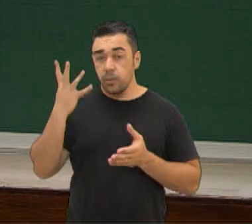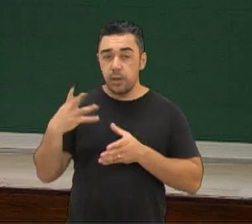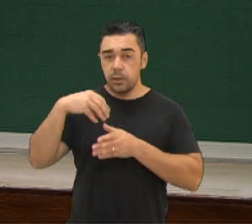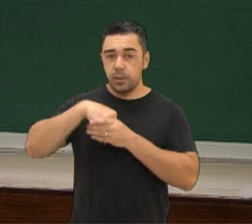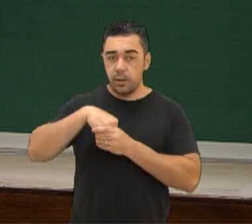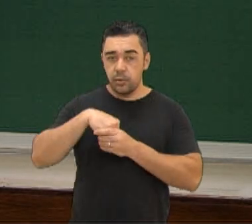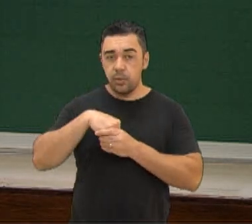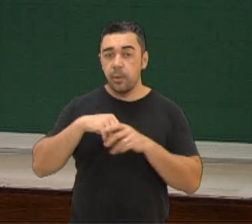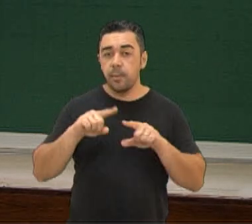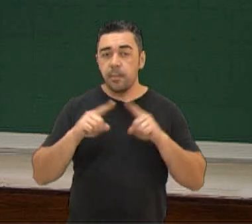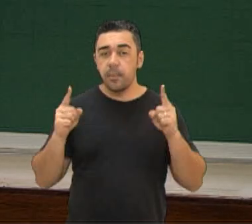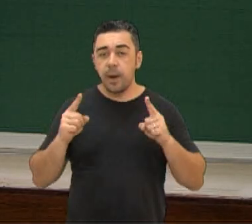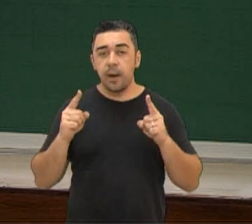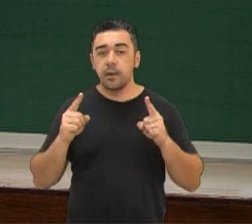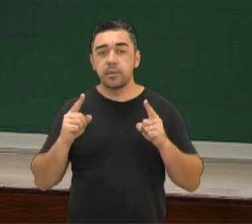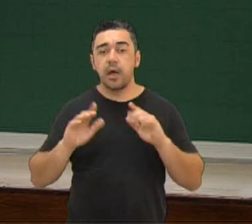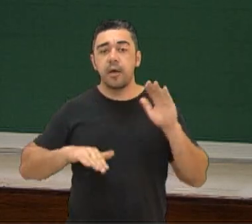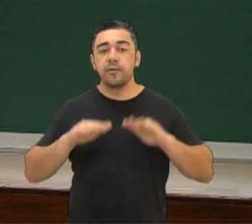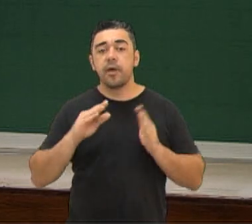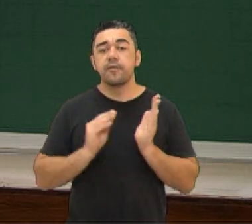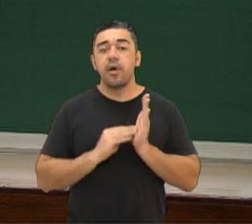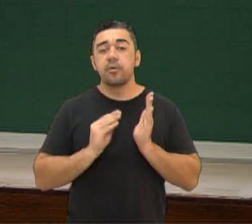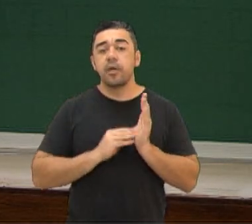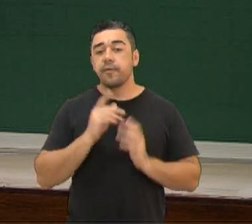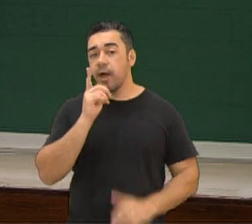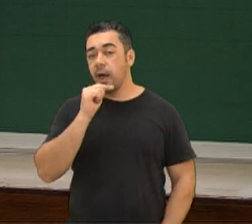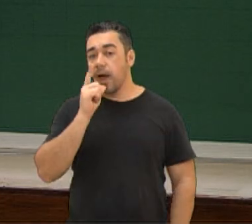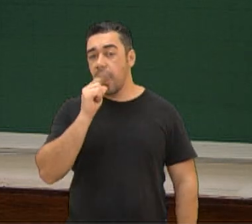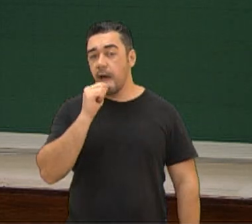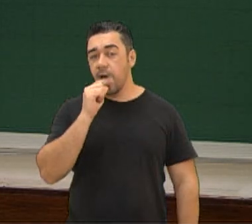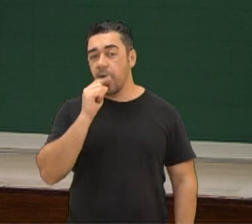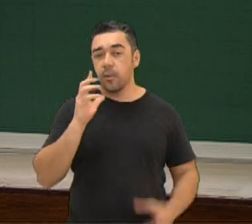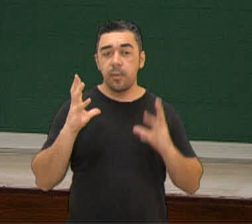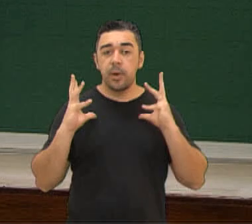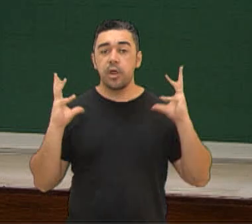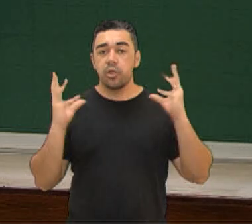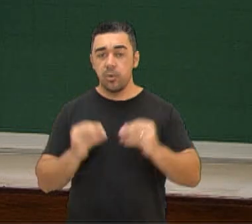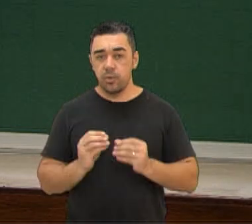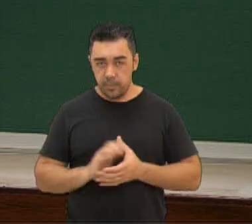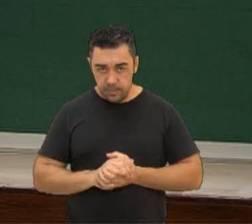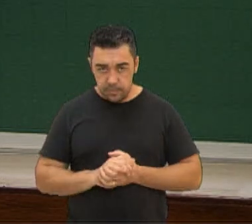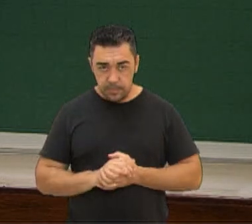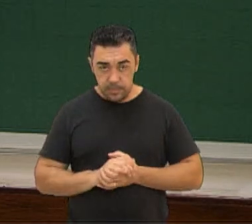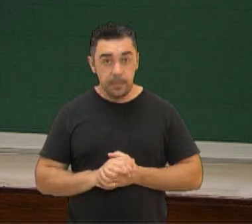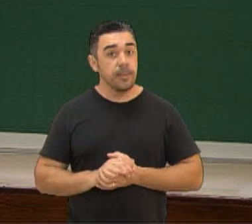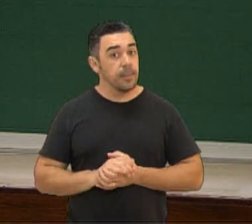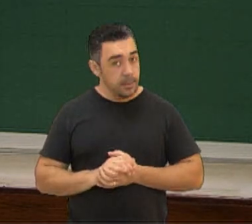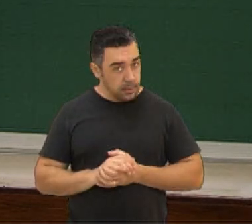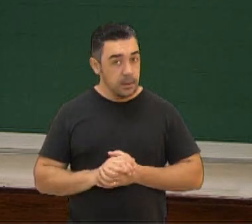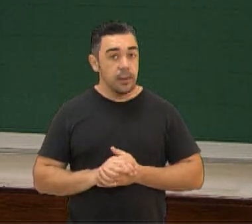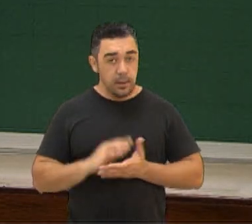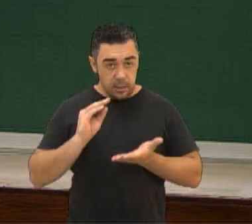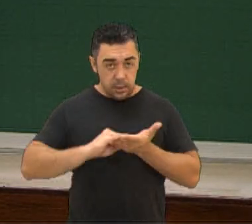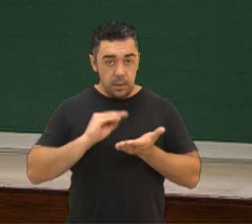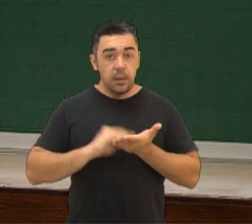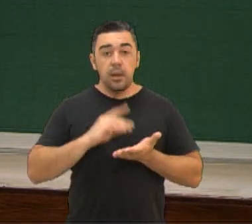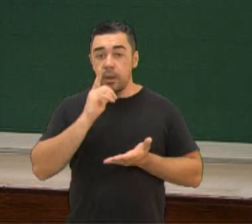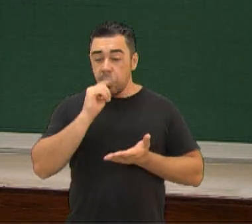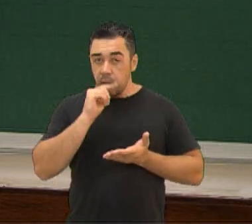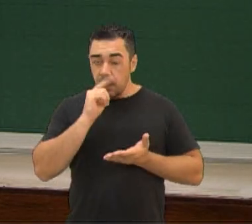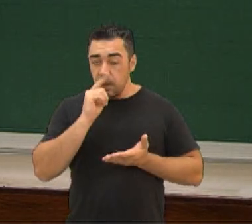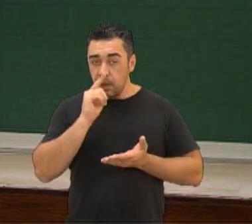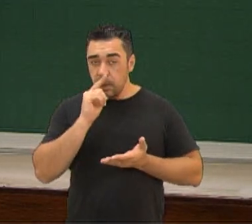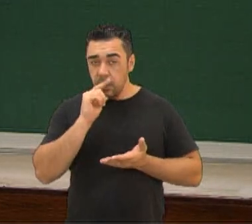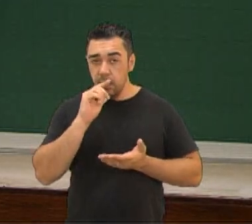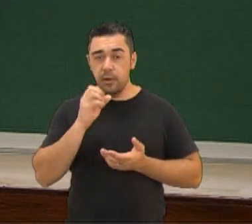mas não tinha água potável o suficiente para esses marujos. Além de não ter água potável o suficiente, ou seja,